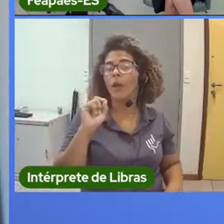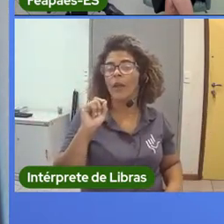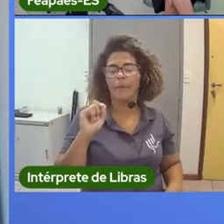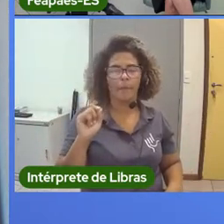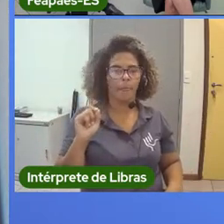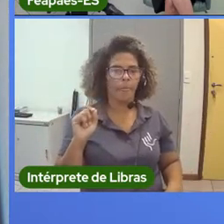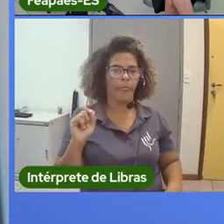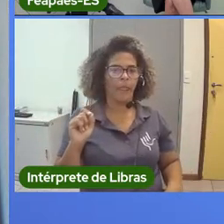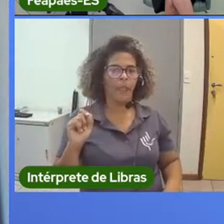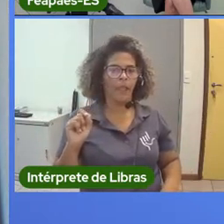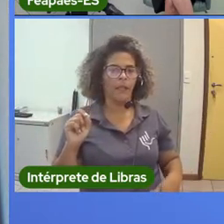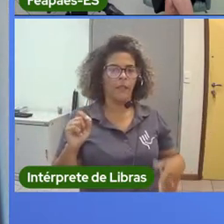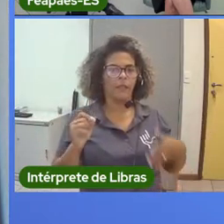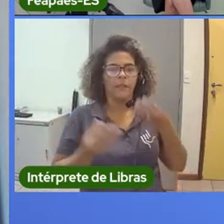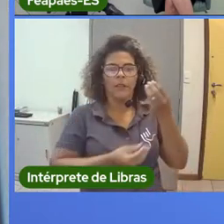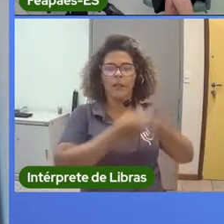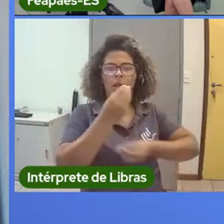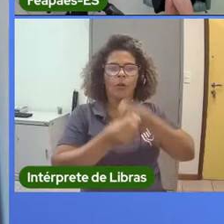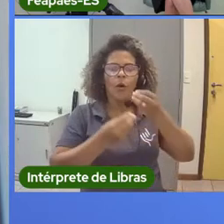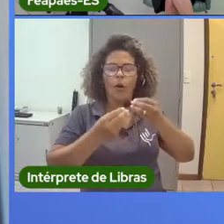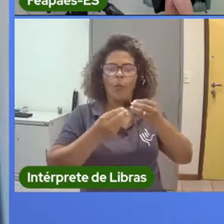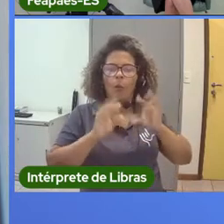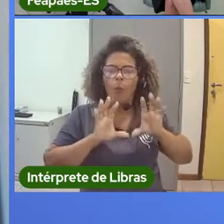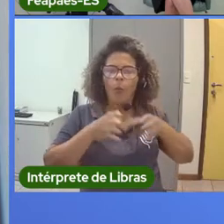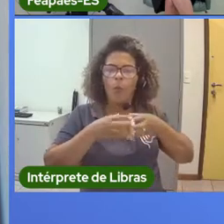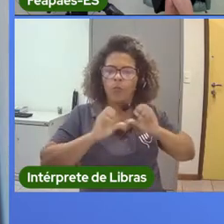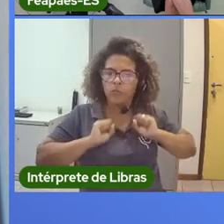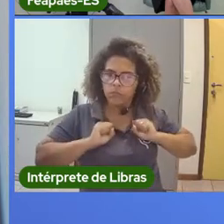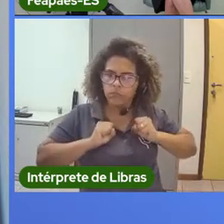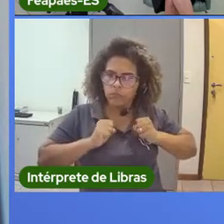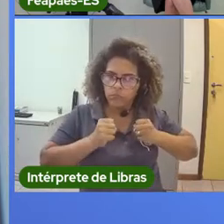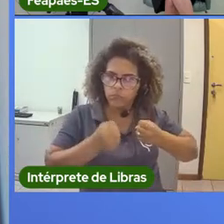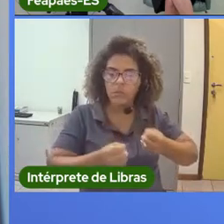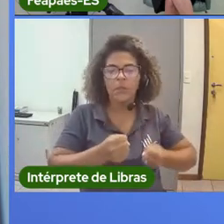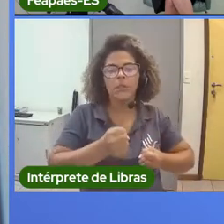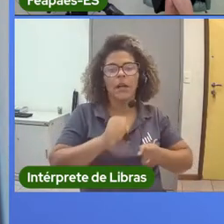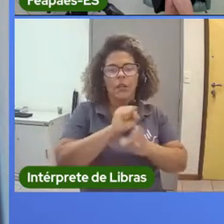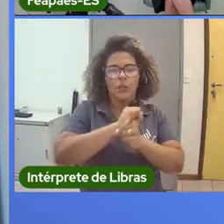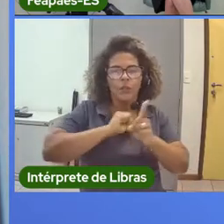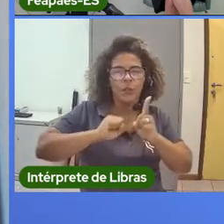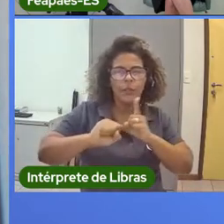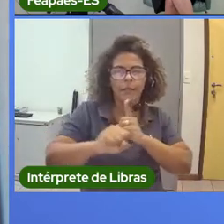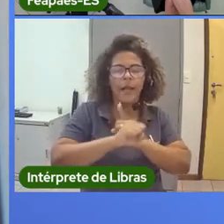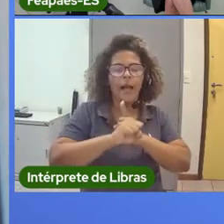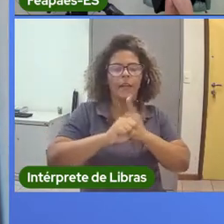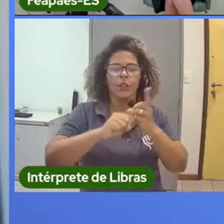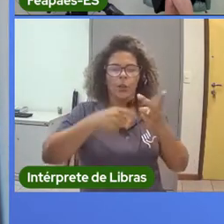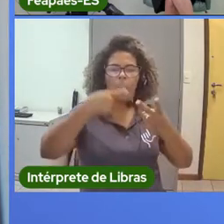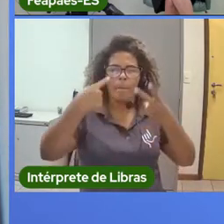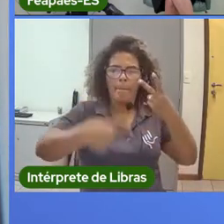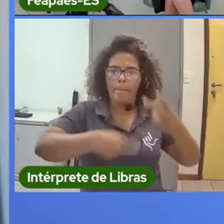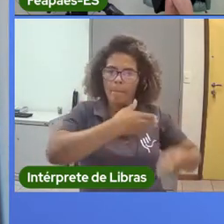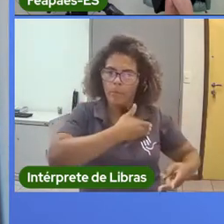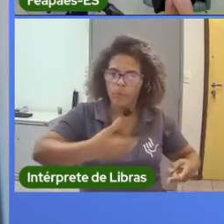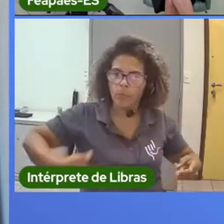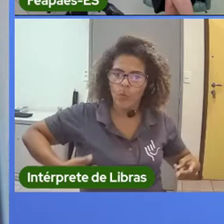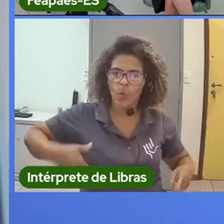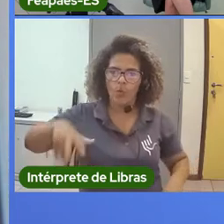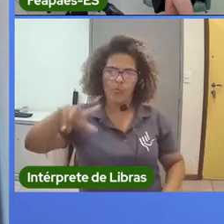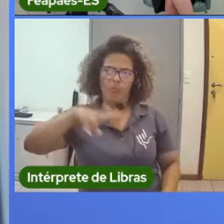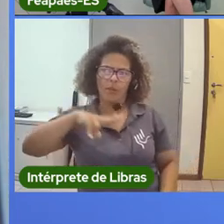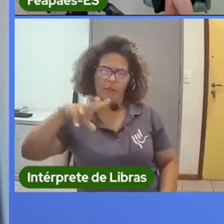é o conjunto de esforços que a sociedade, poder público, poder privado, instituições da sociedade